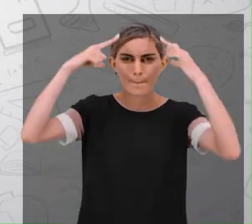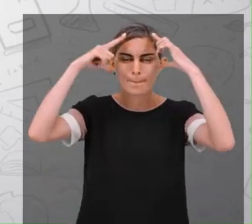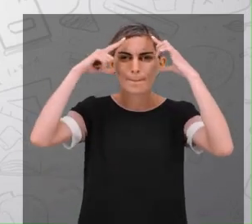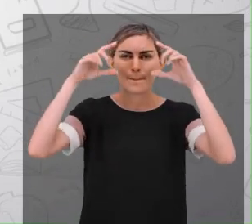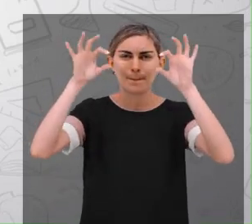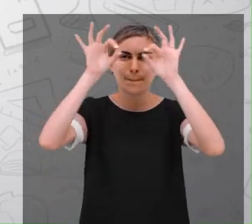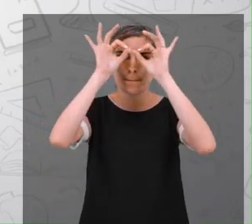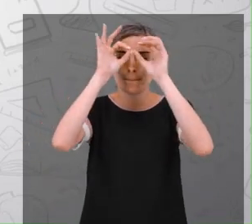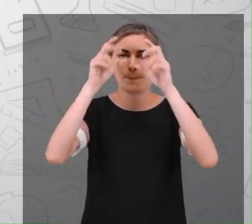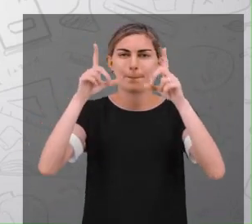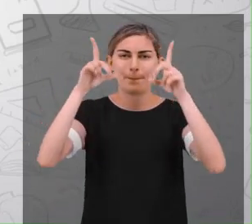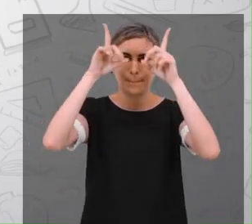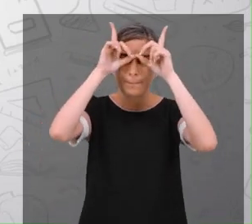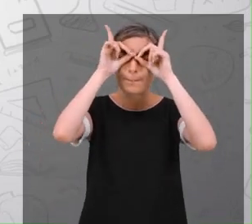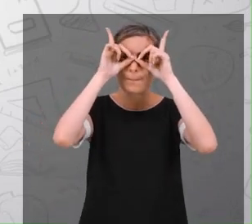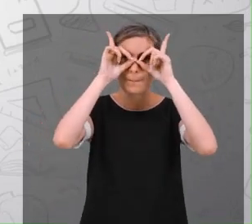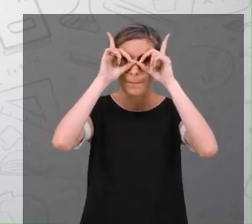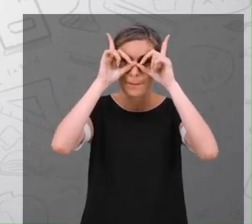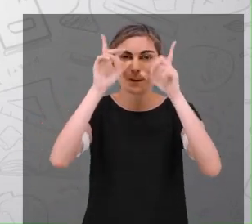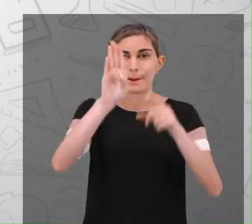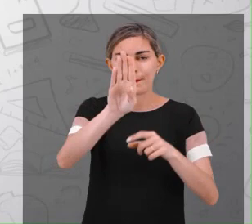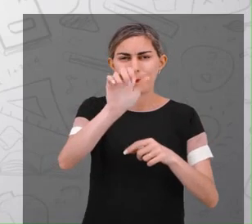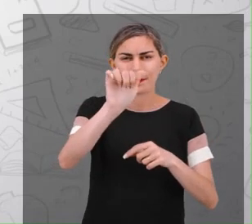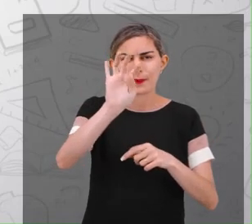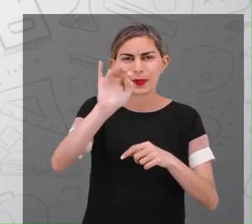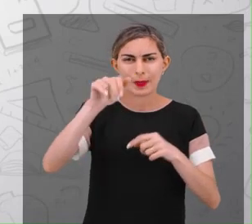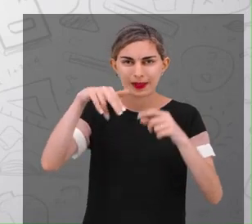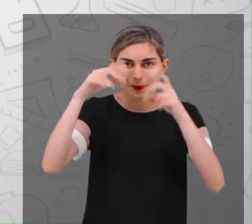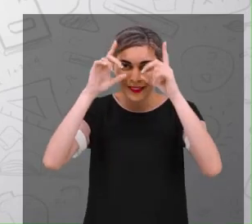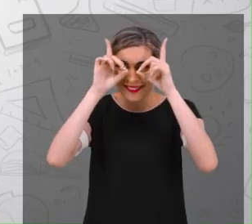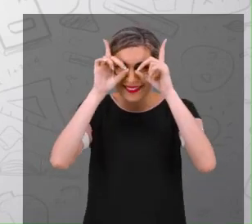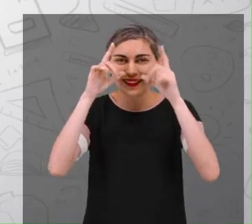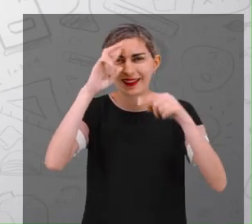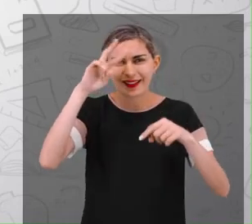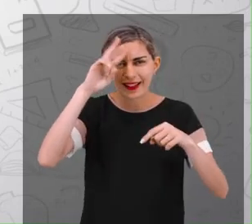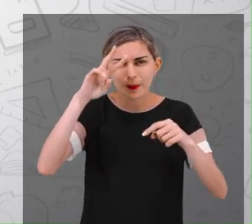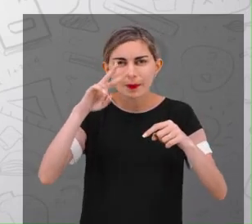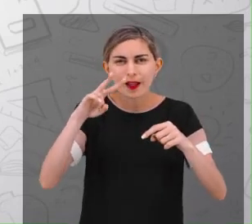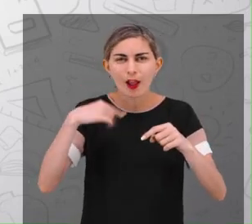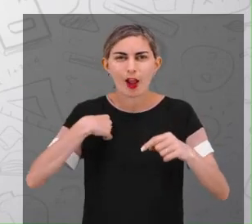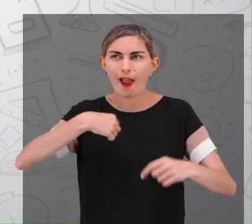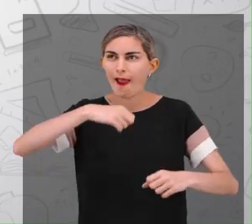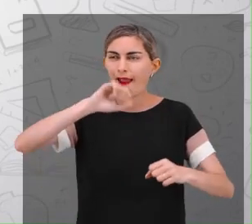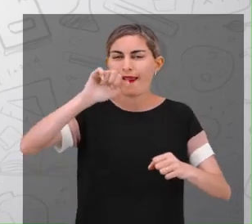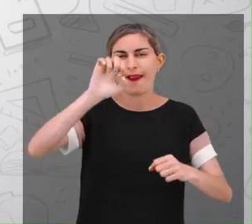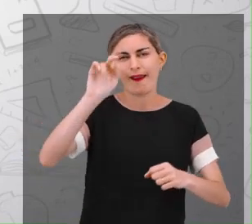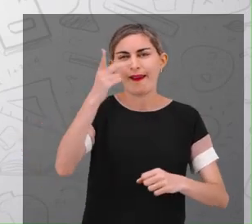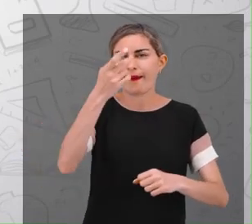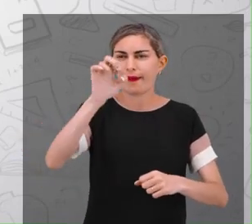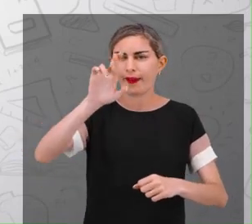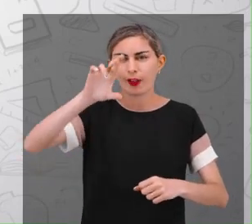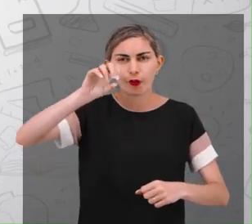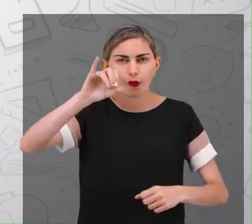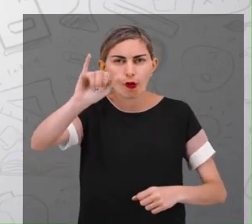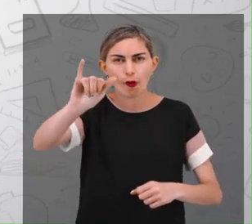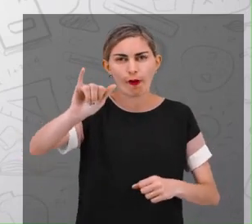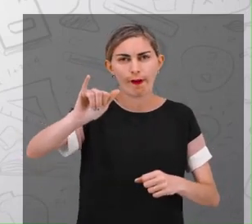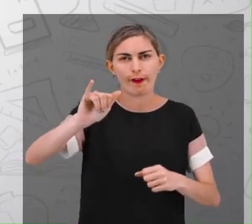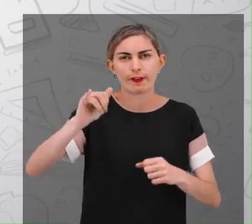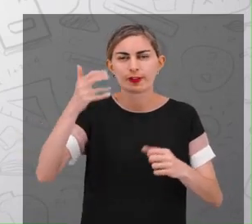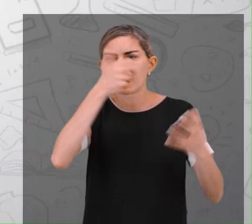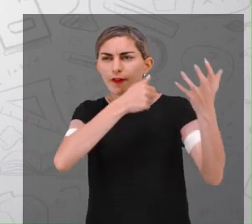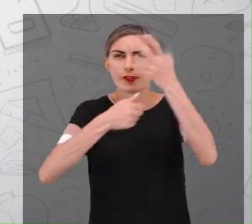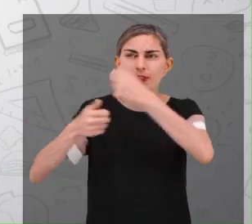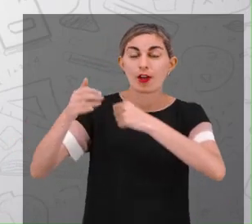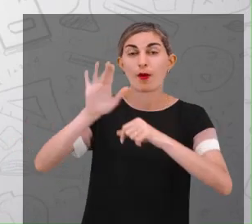Ele é um herói e ao mesmo tempo é considerado um anti-herói, que é aquela figura que, através de atos heróicos, ele também